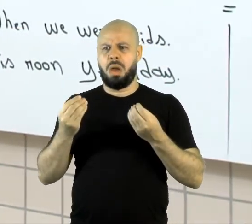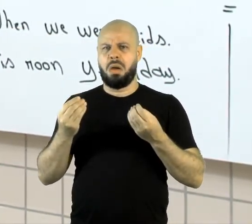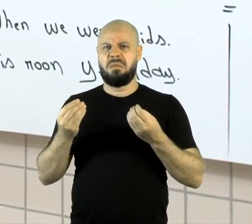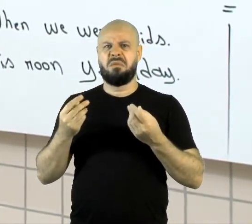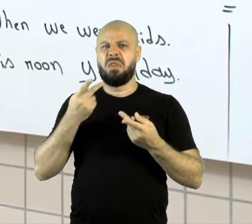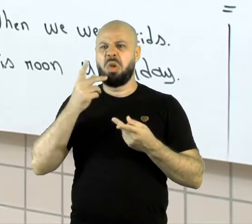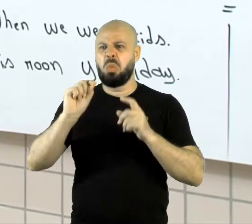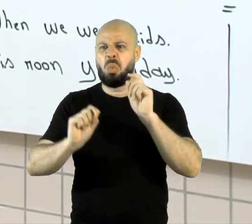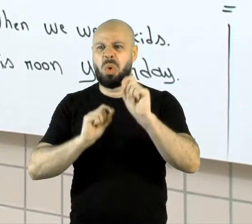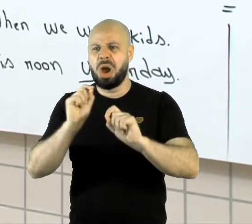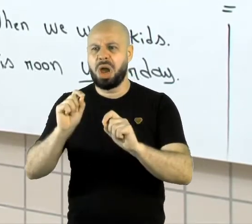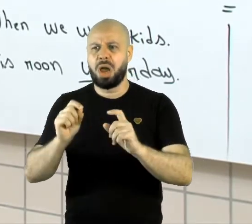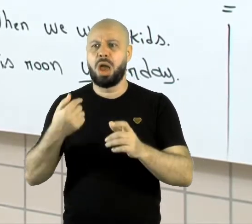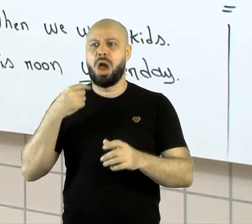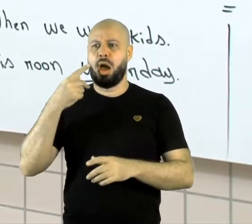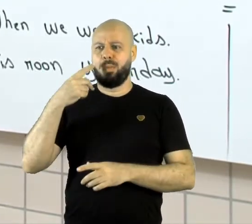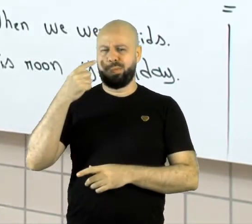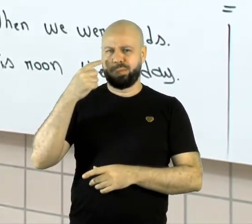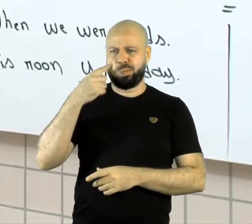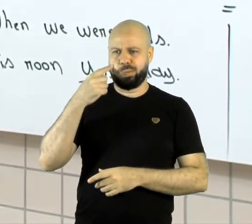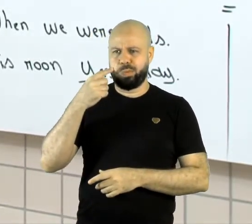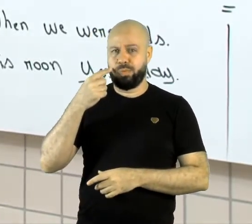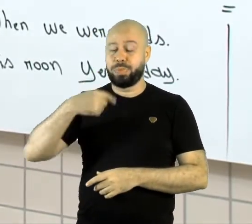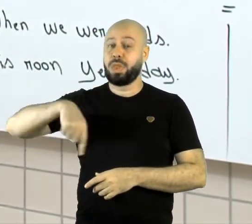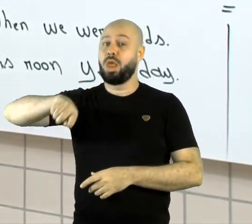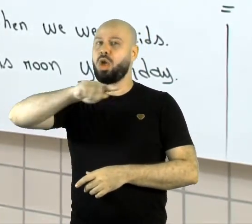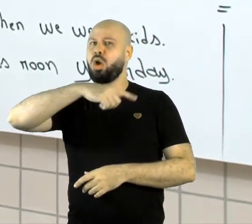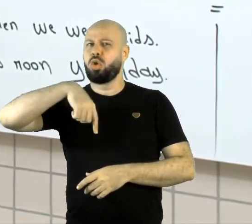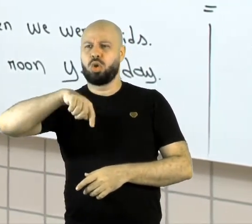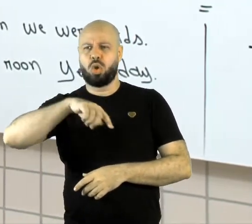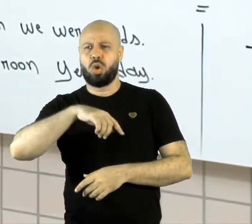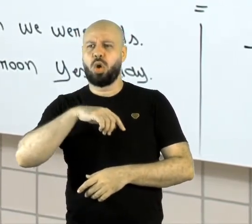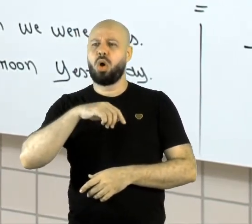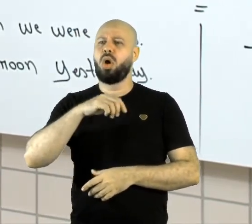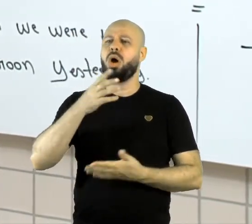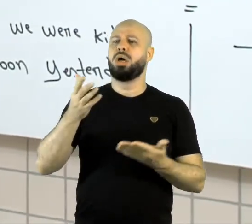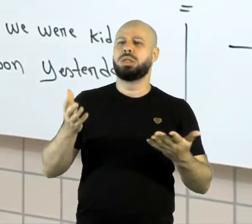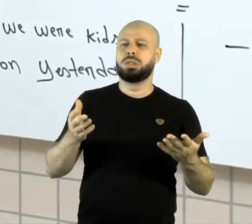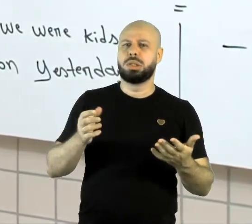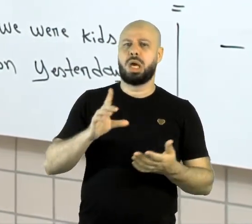falou, né? Eu estou falando que nós não jogamos